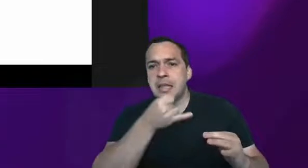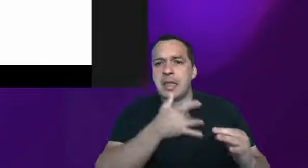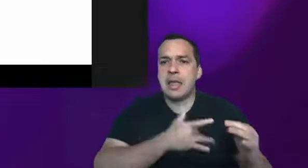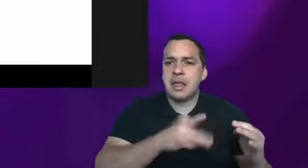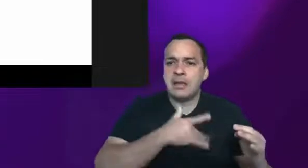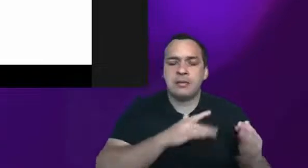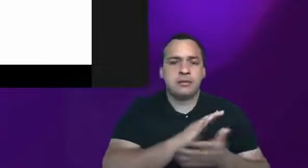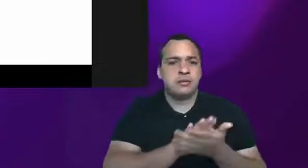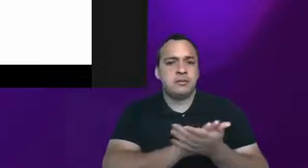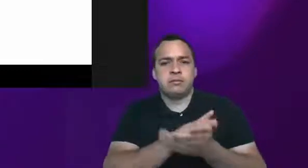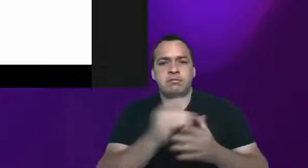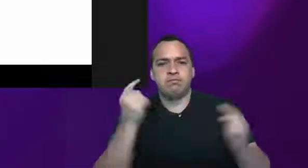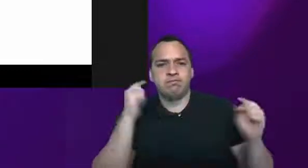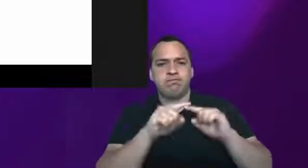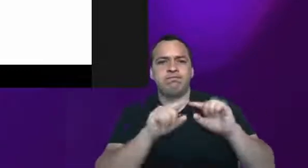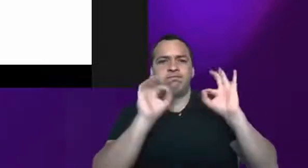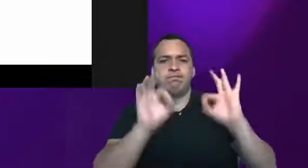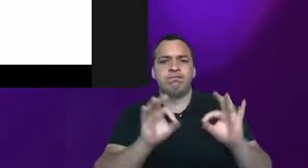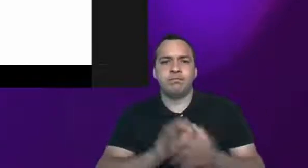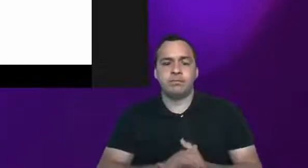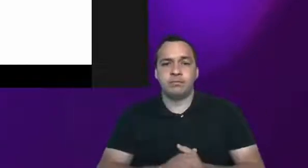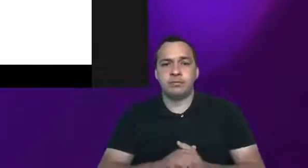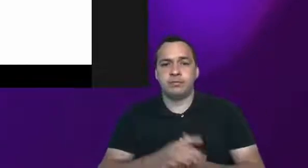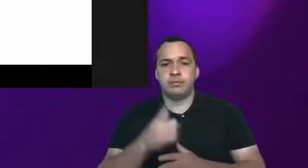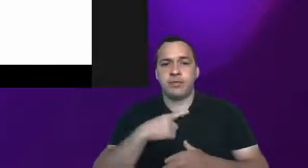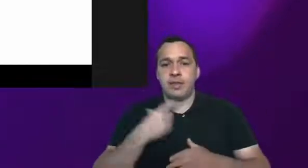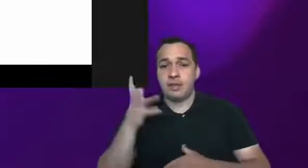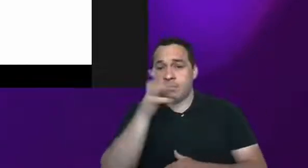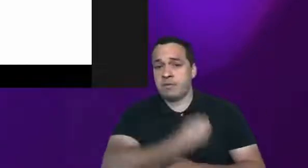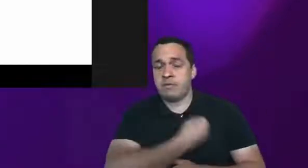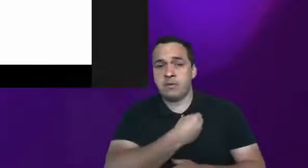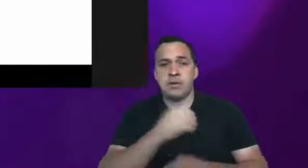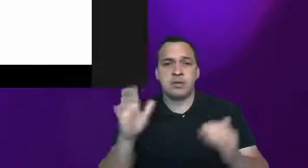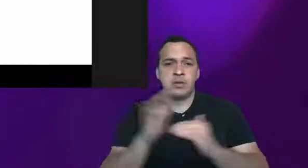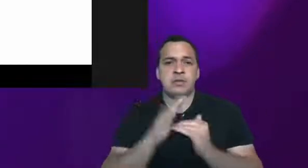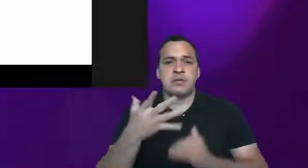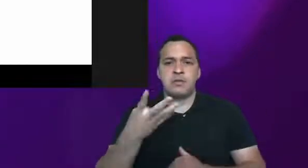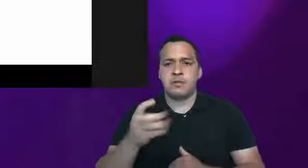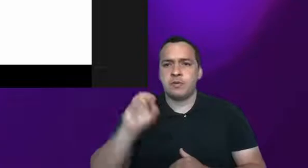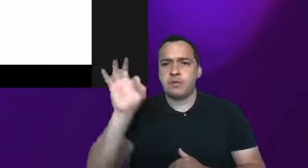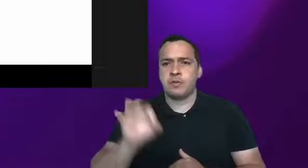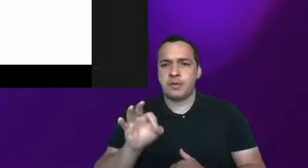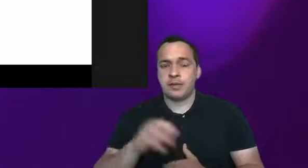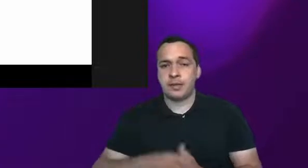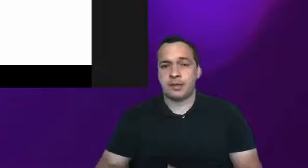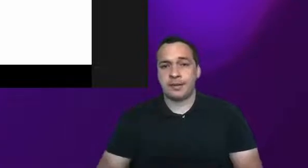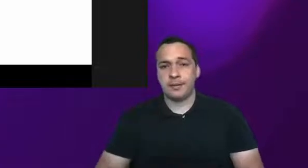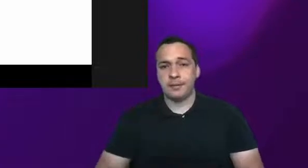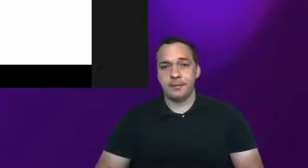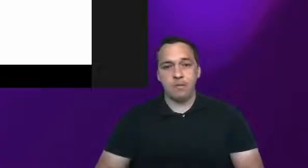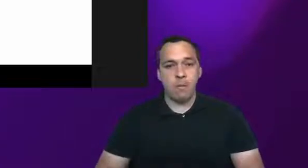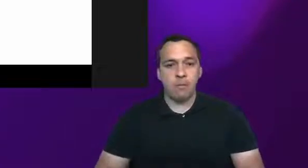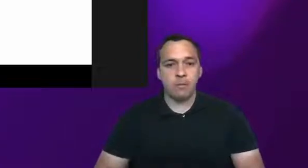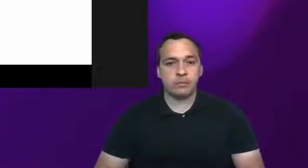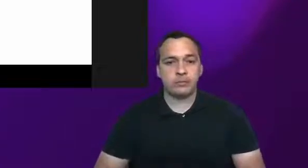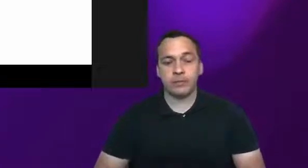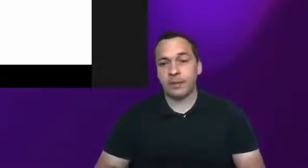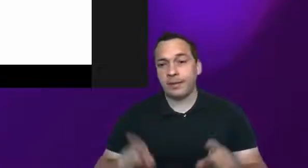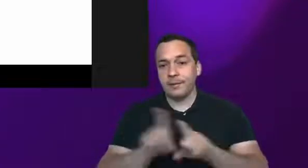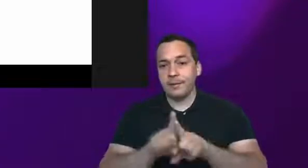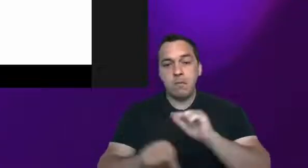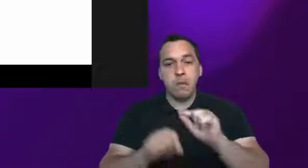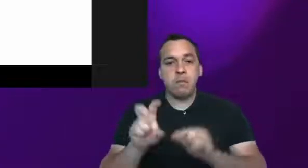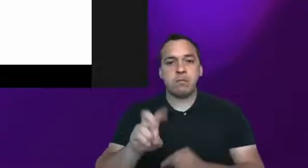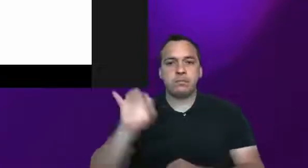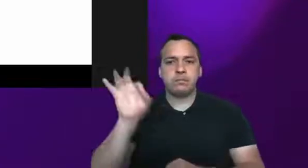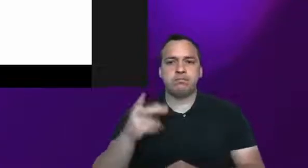uma taxa de sobrevivência de cerca de 40%, em termos de sobrevivência livre de doença, e de cerca de 50% em termos de sobrevivência